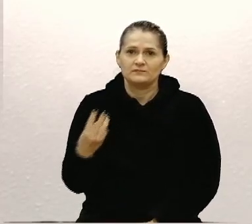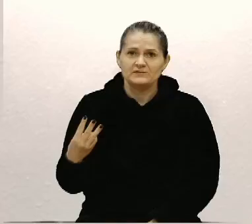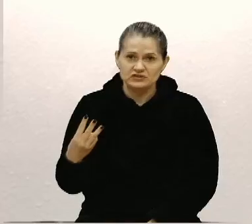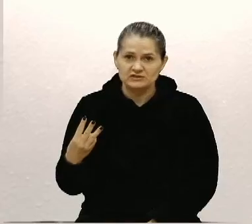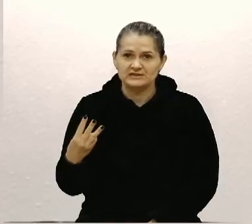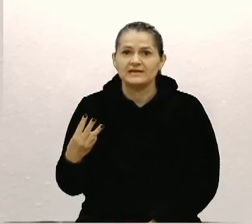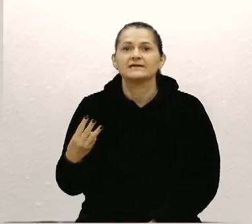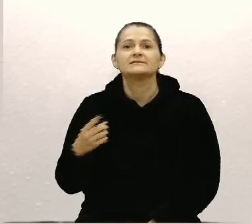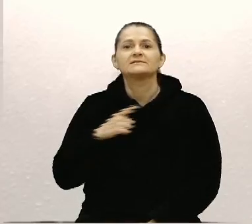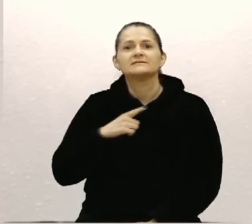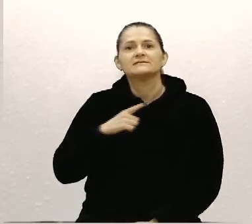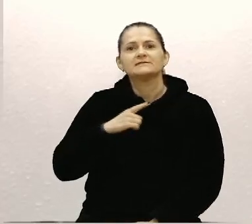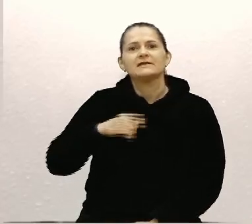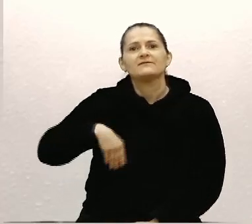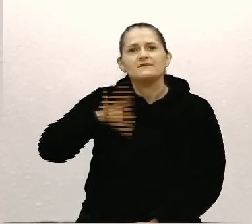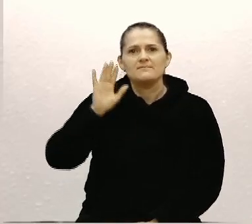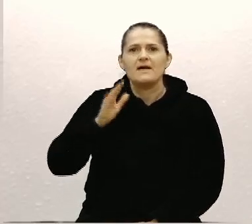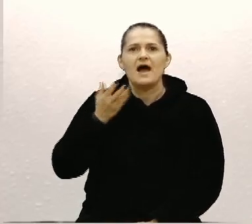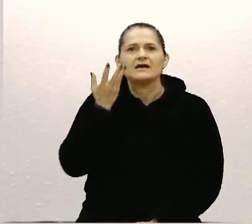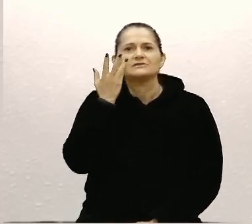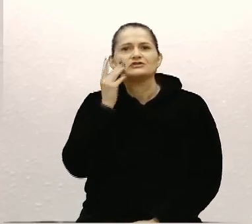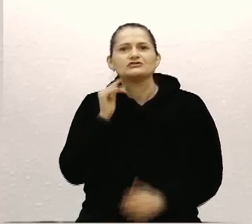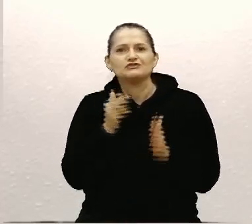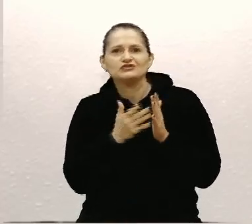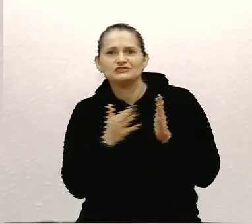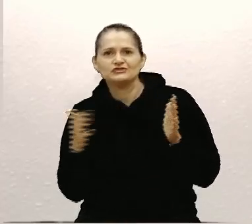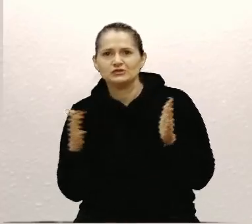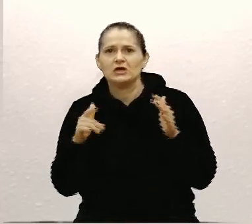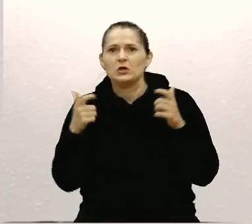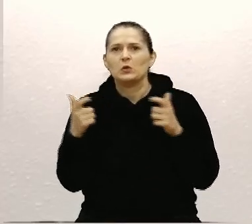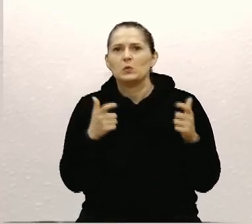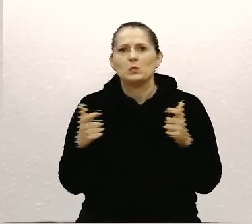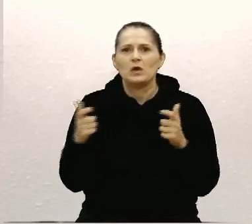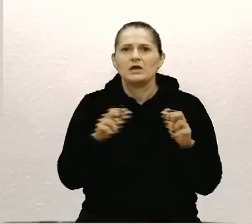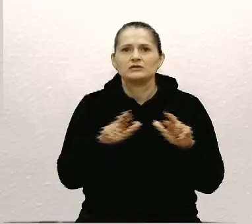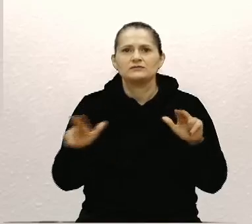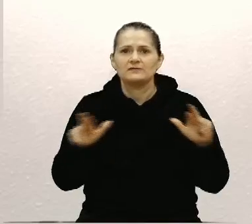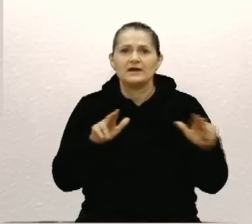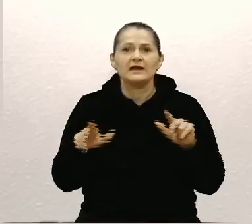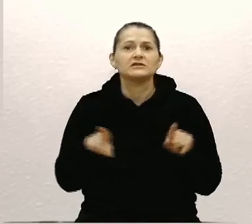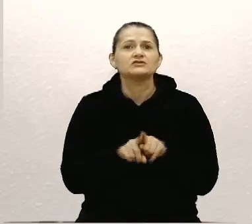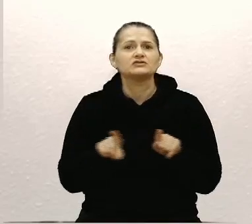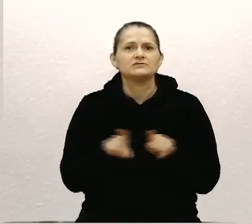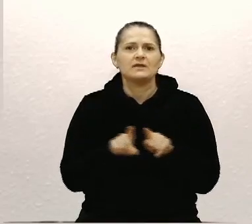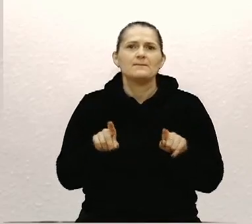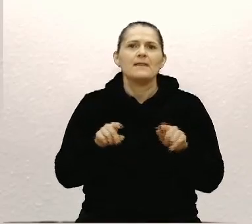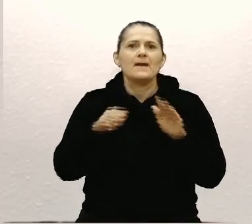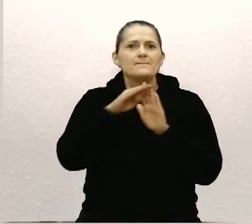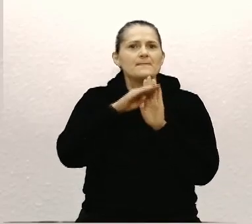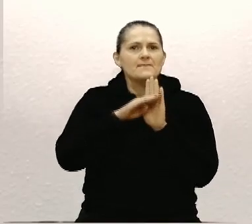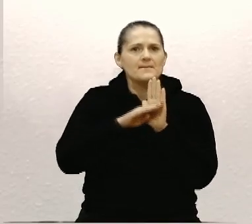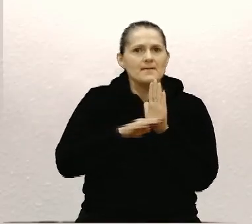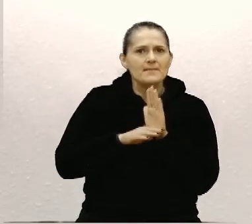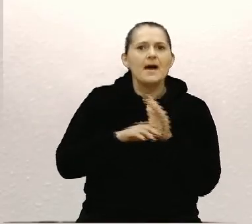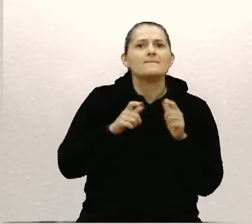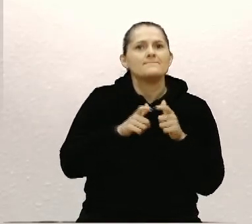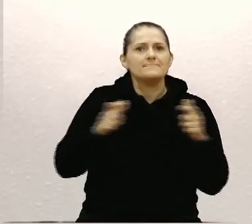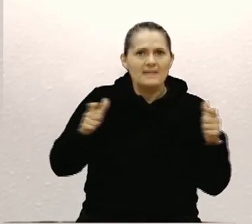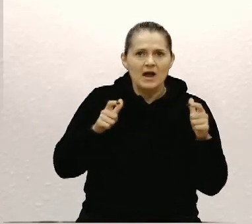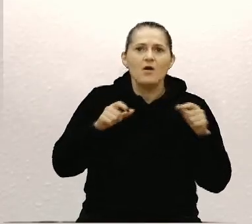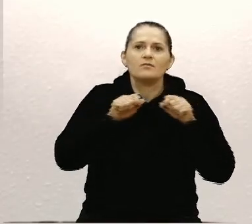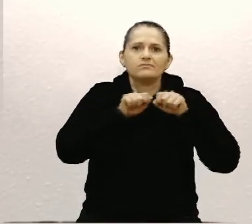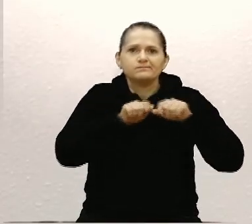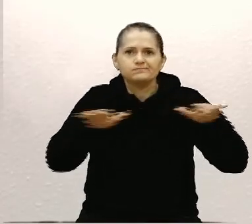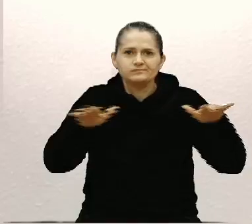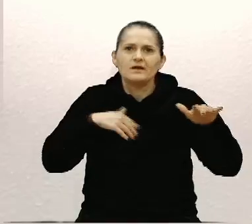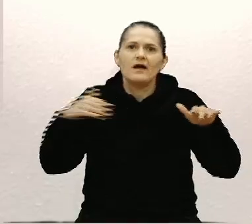um maior número de dias, locais diferentes, conceito diferenciado e programação ampliada para alcançar um público e